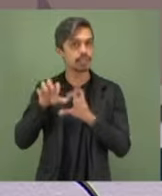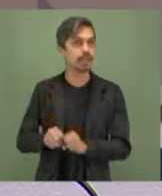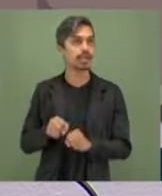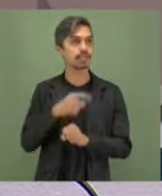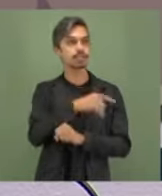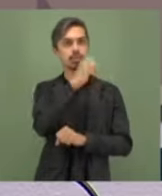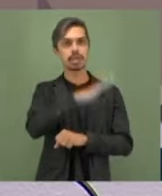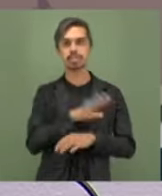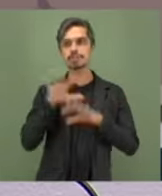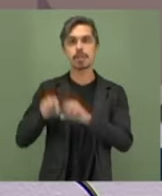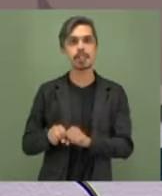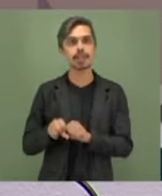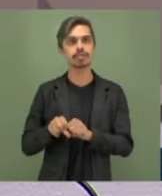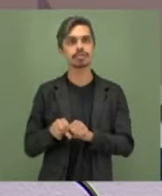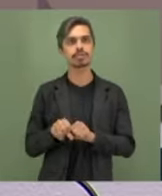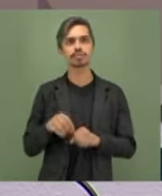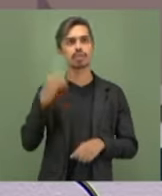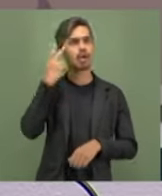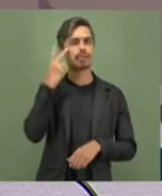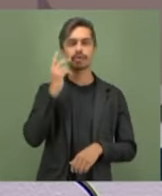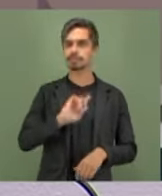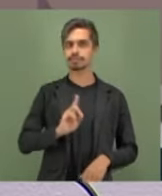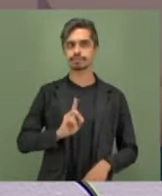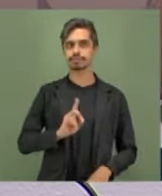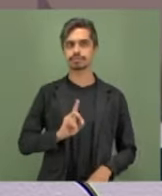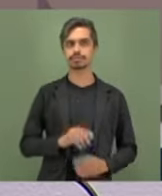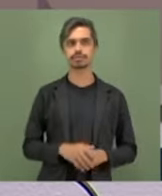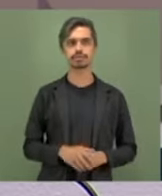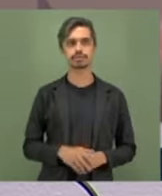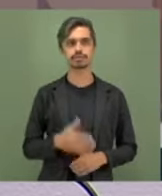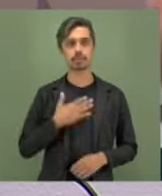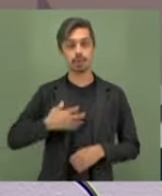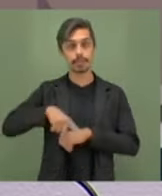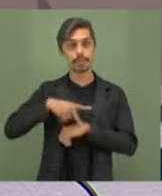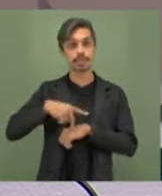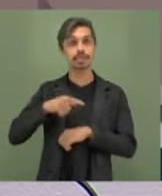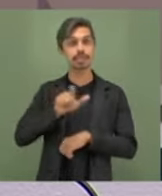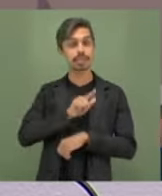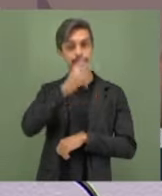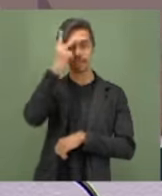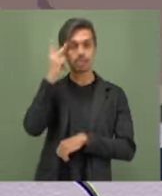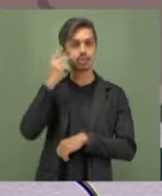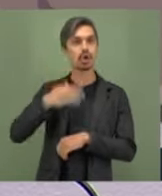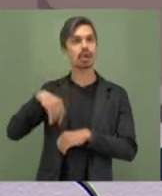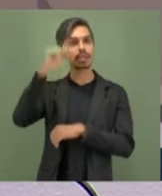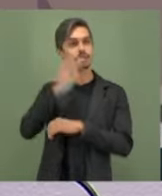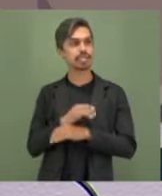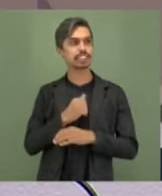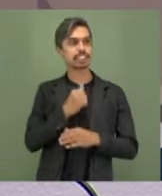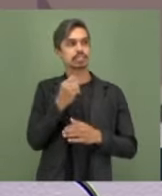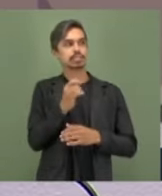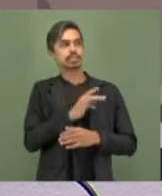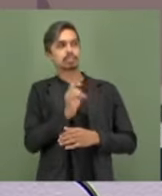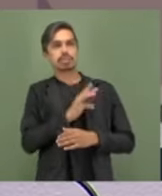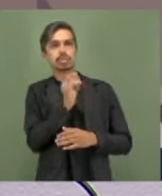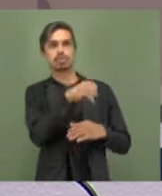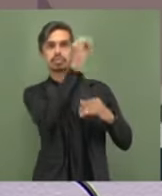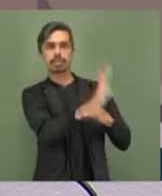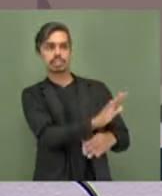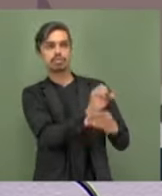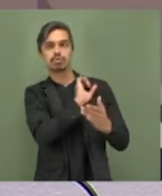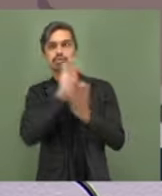alguma coisa. Isto não é normal. Isto não é normal. Ter no meu país brasileiros jornalistas fugidos com medo não